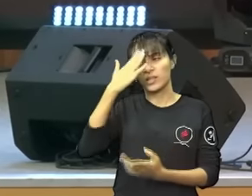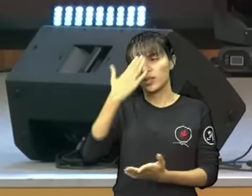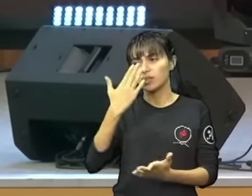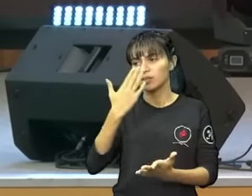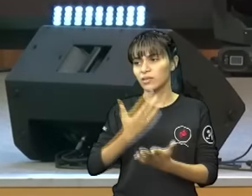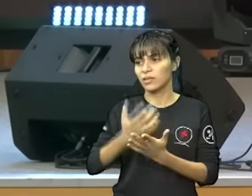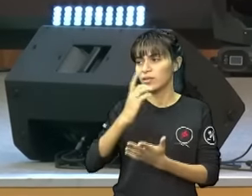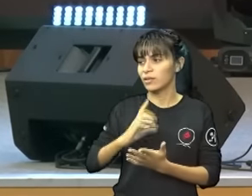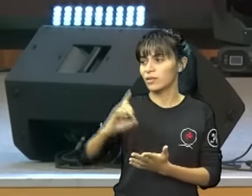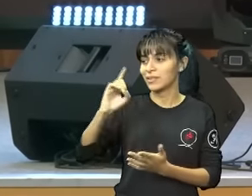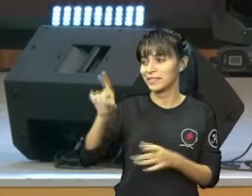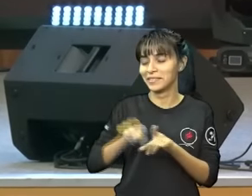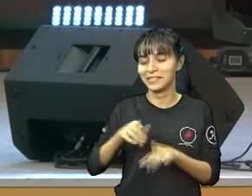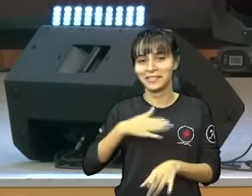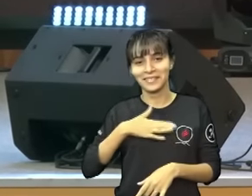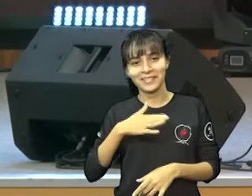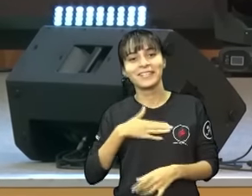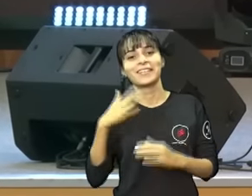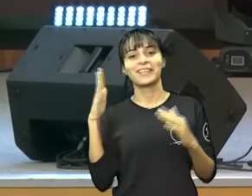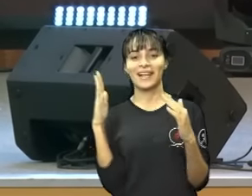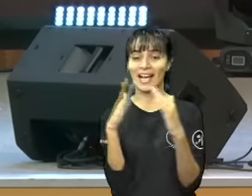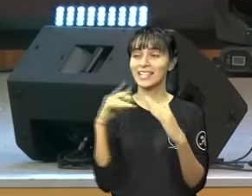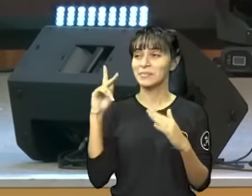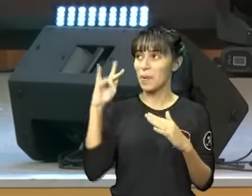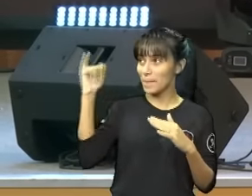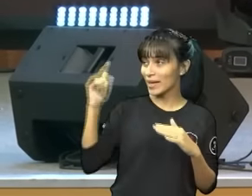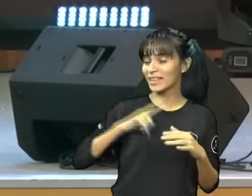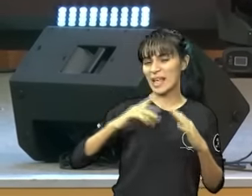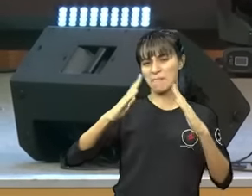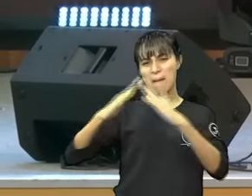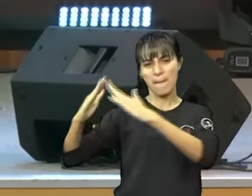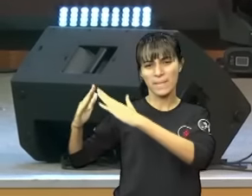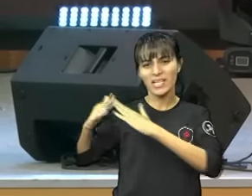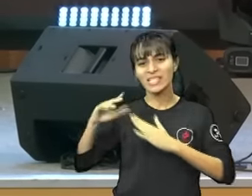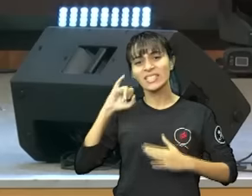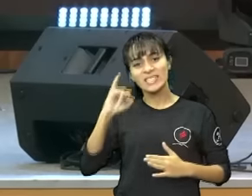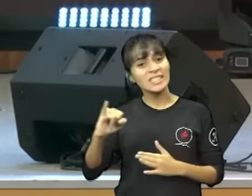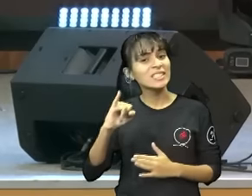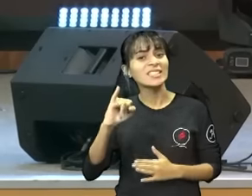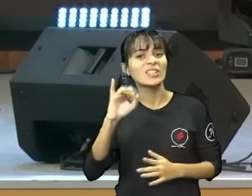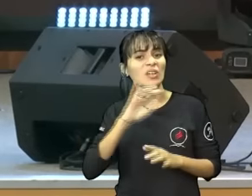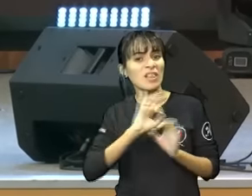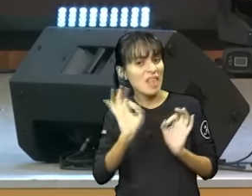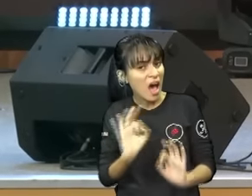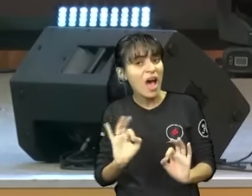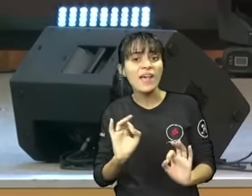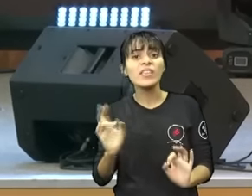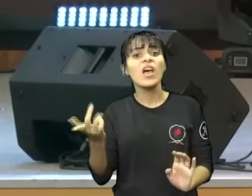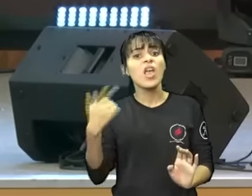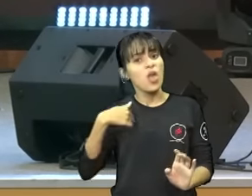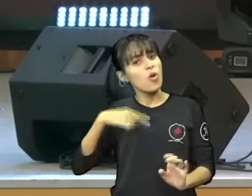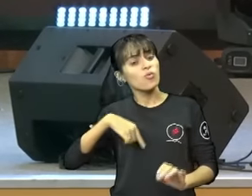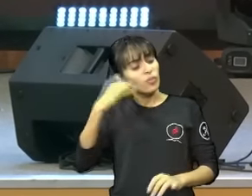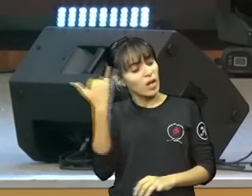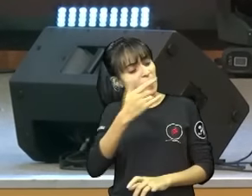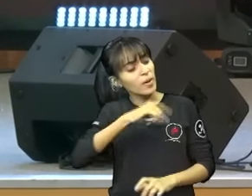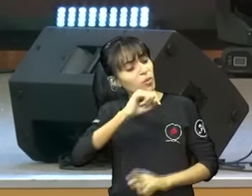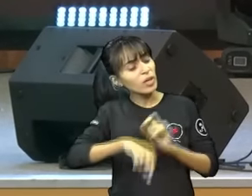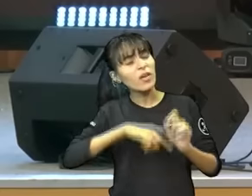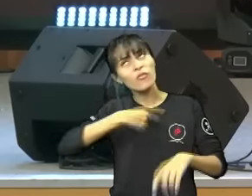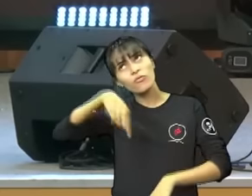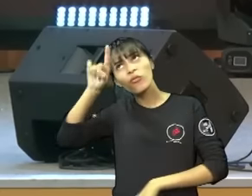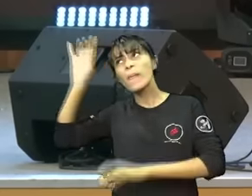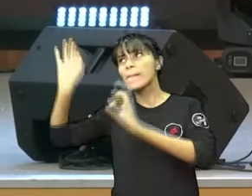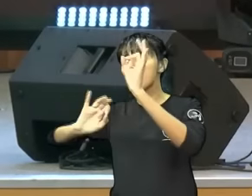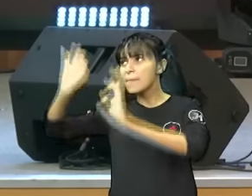crede também em mim na casa de meu pai tem muitas moradas se não fosse assim eu vo-lo teria dito Vou preparar lugar e se eu